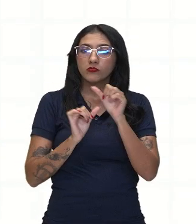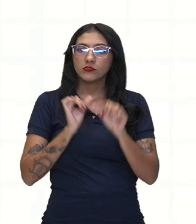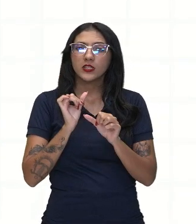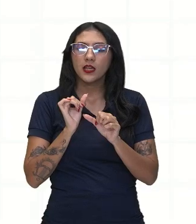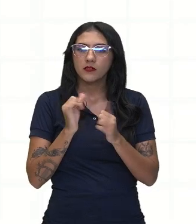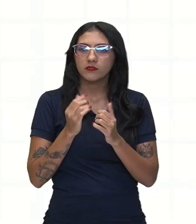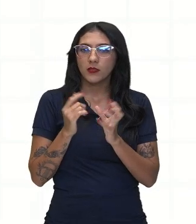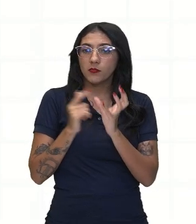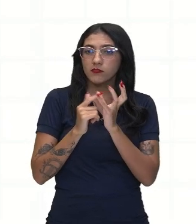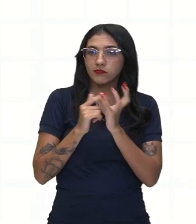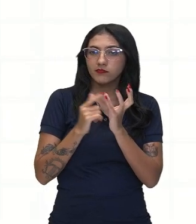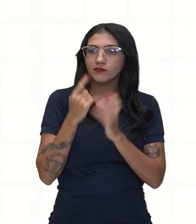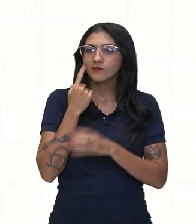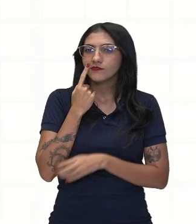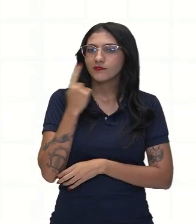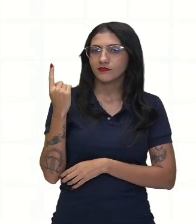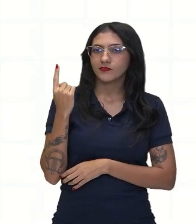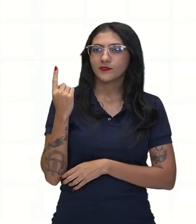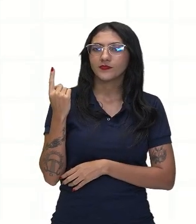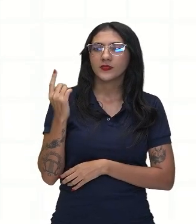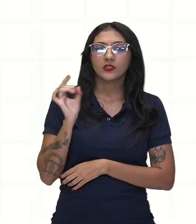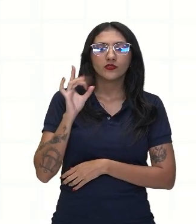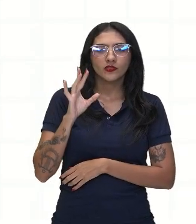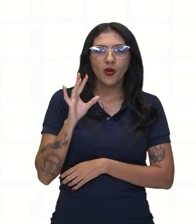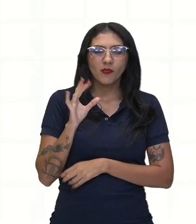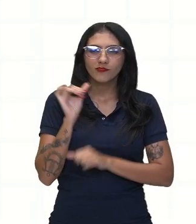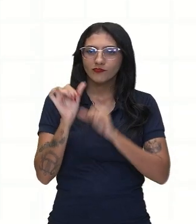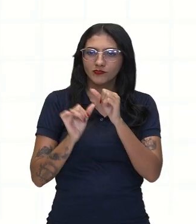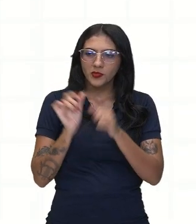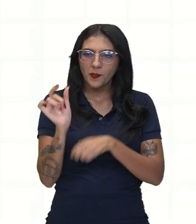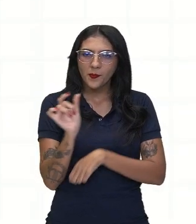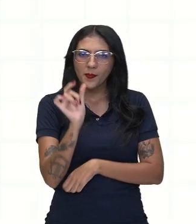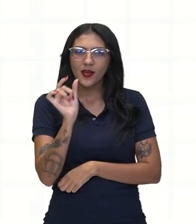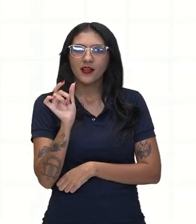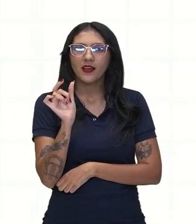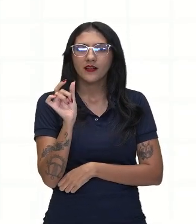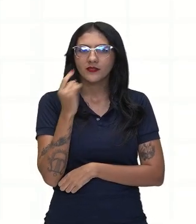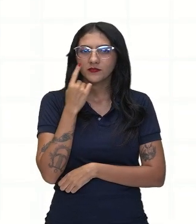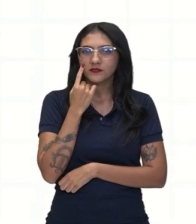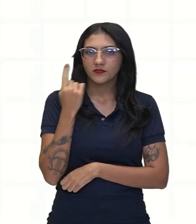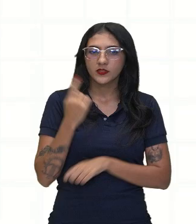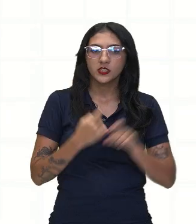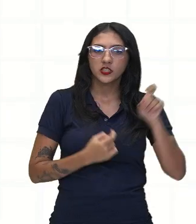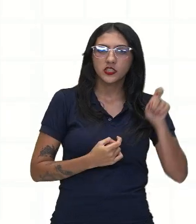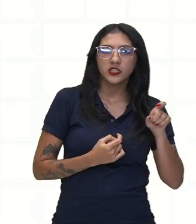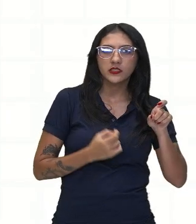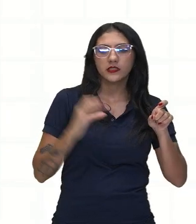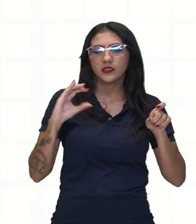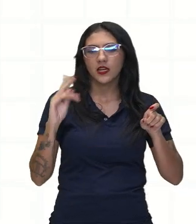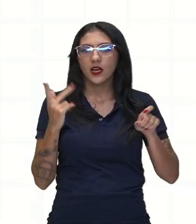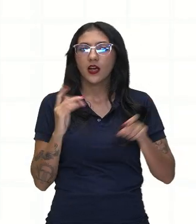O, assim como em caixola, que é com X, e cachola, que é com CH.